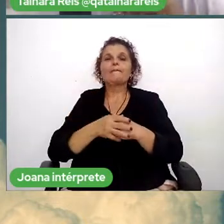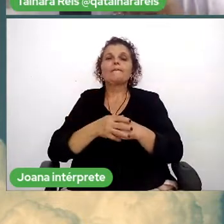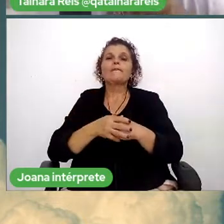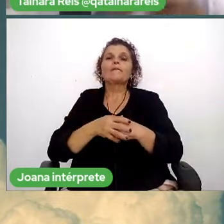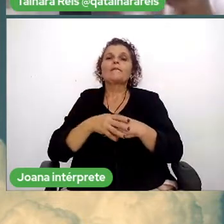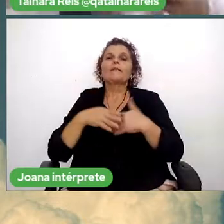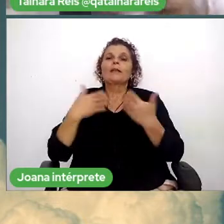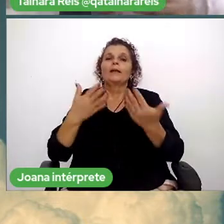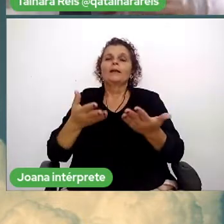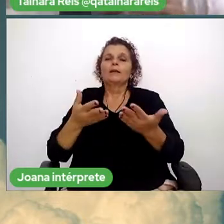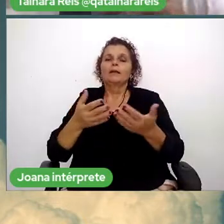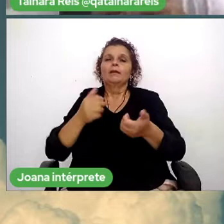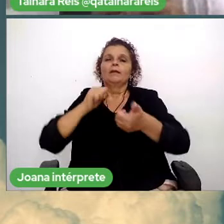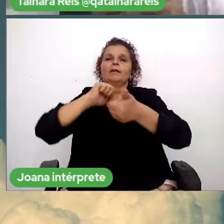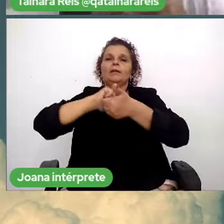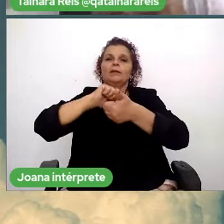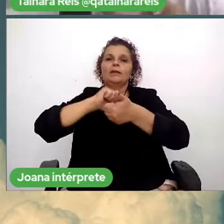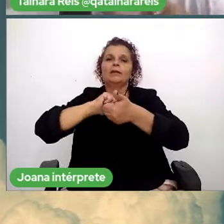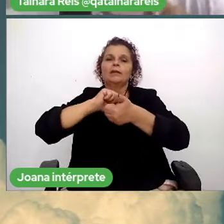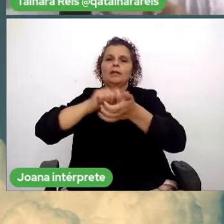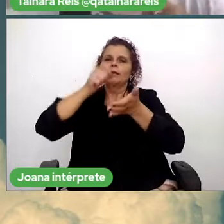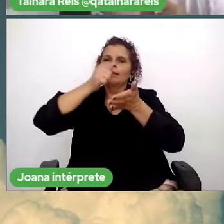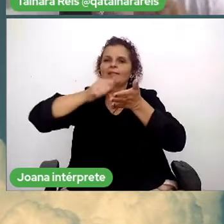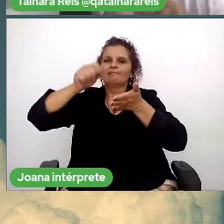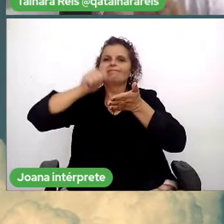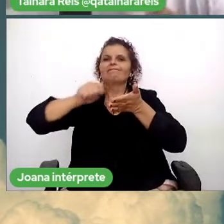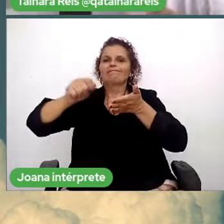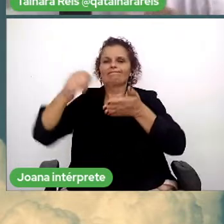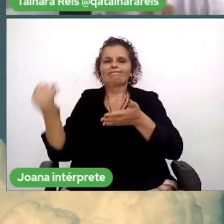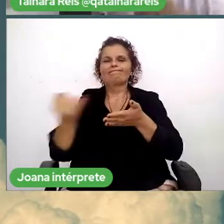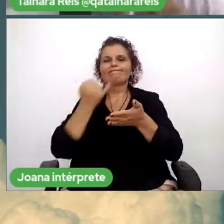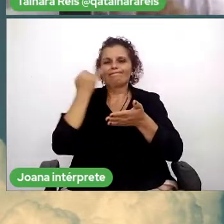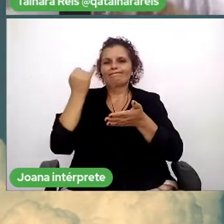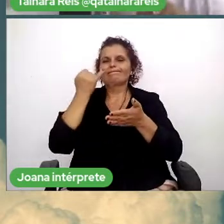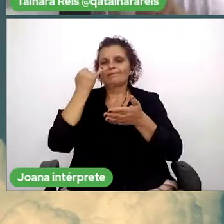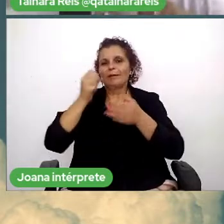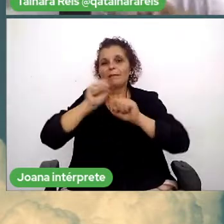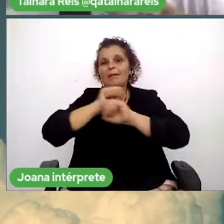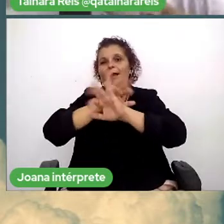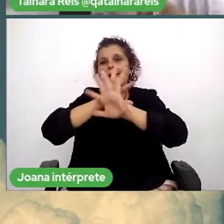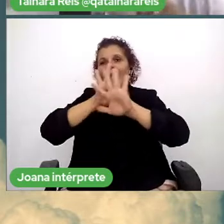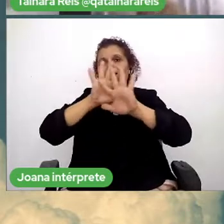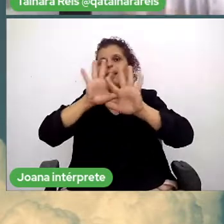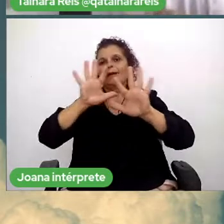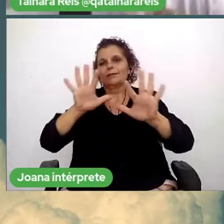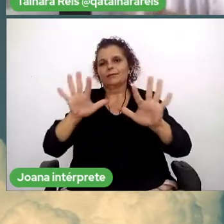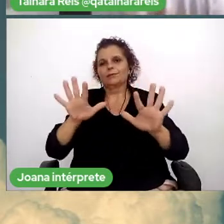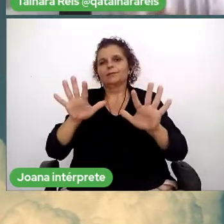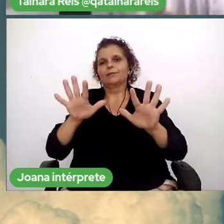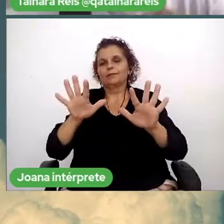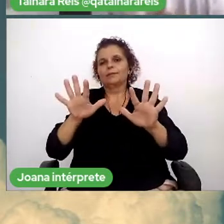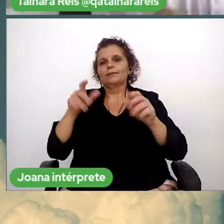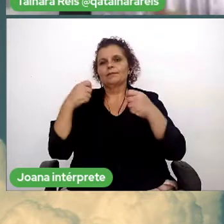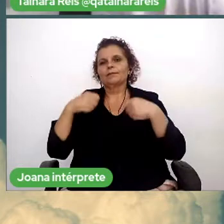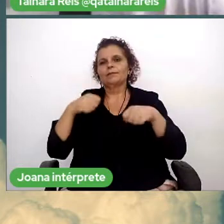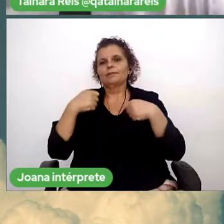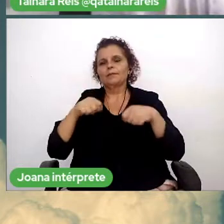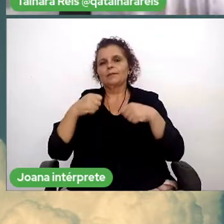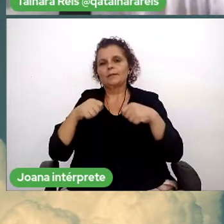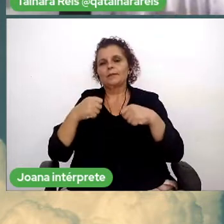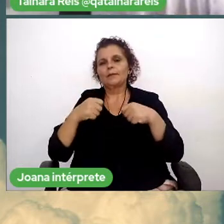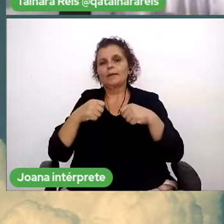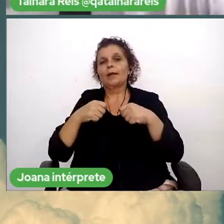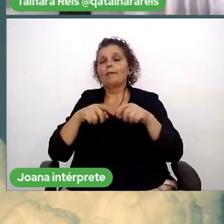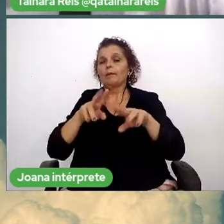essa qualidade ali na escrita das tarefas, nessa descrição, ela também é estratégica